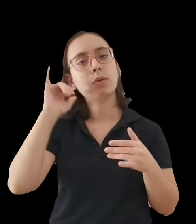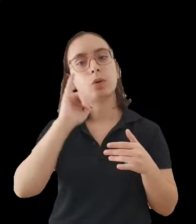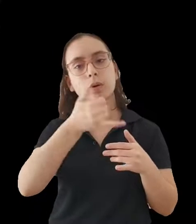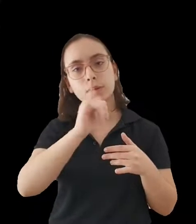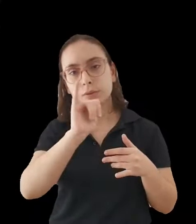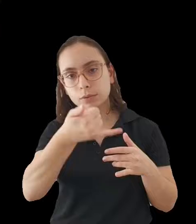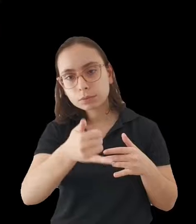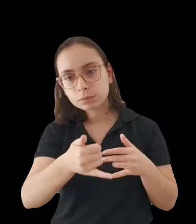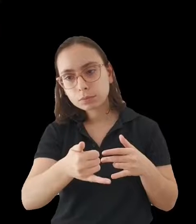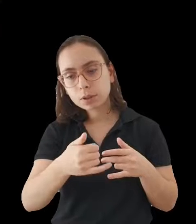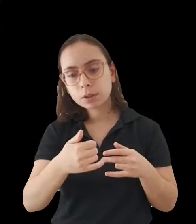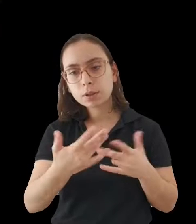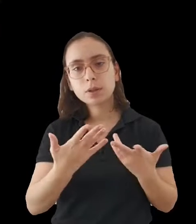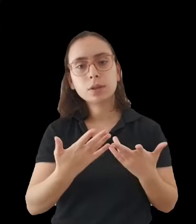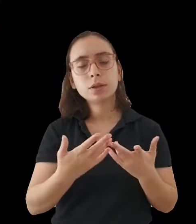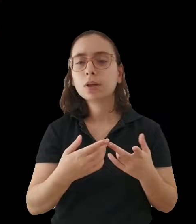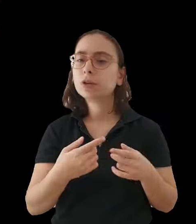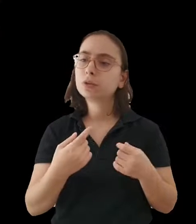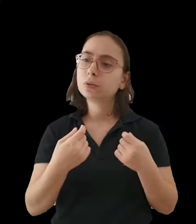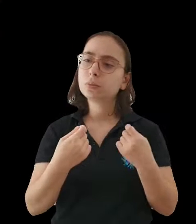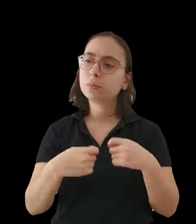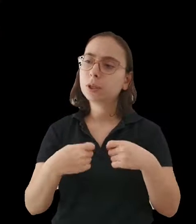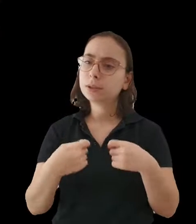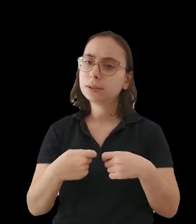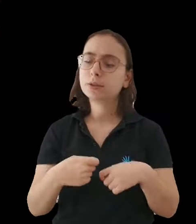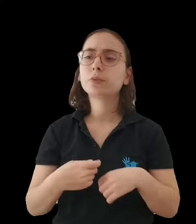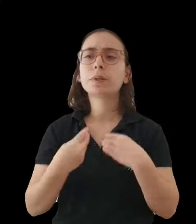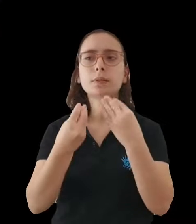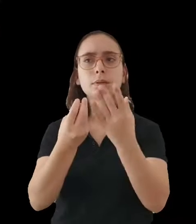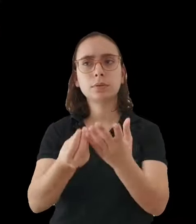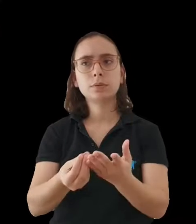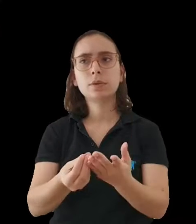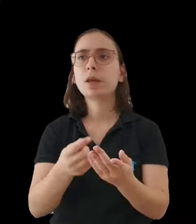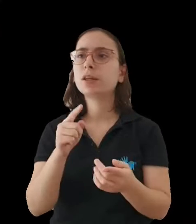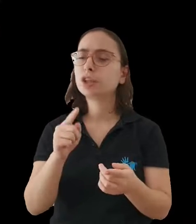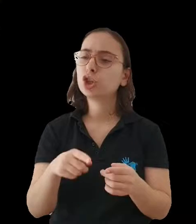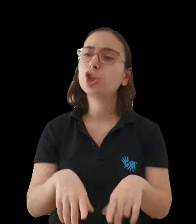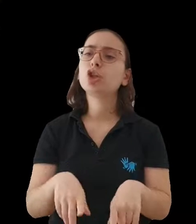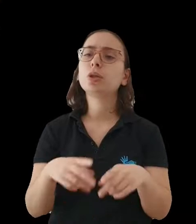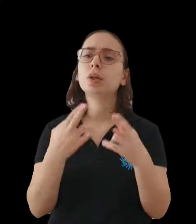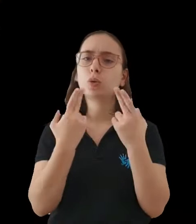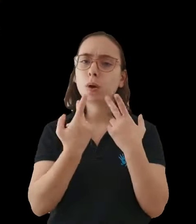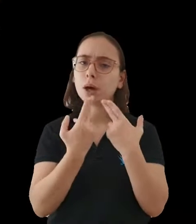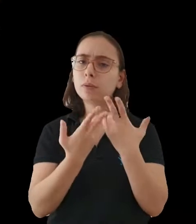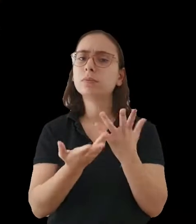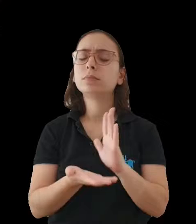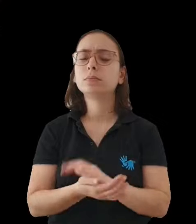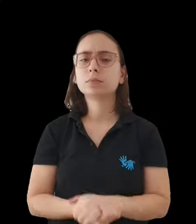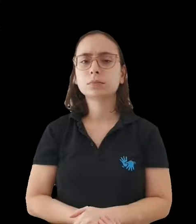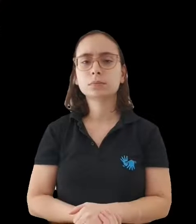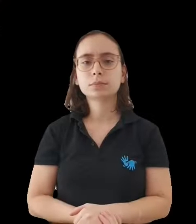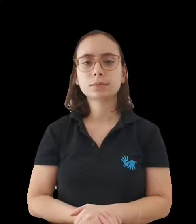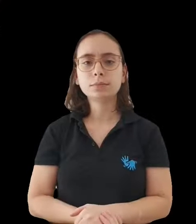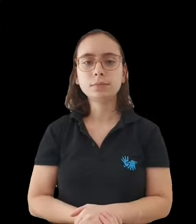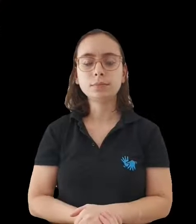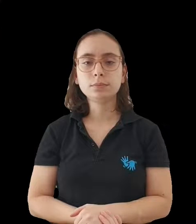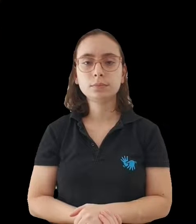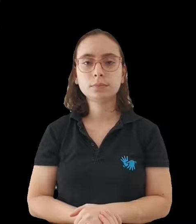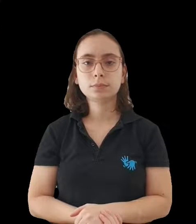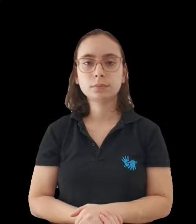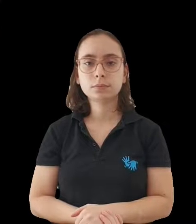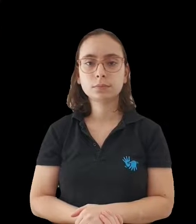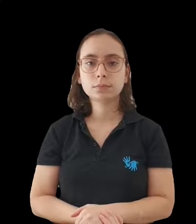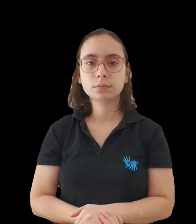não tenho essa obrigação, ou vocês não têm essa obrigação de contar exatamente como a Flávia, né? Então, assim, eu